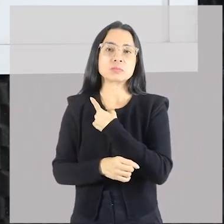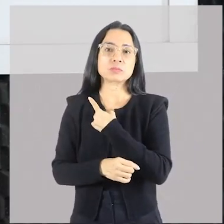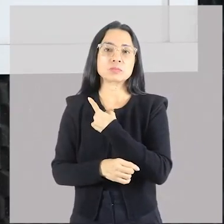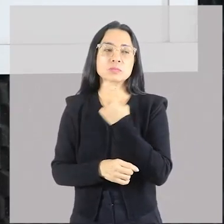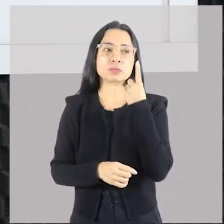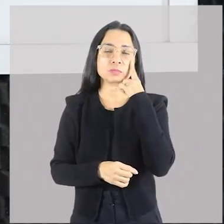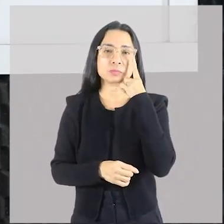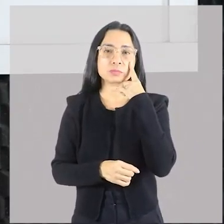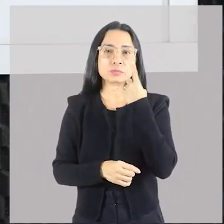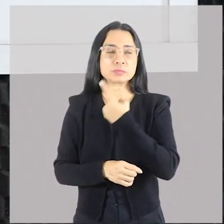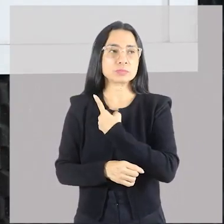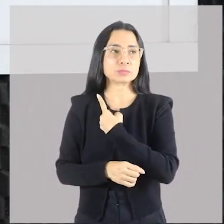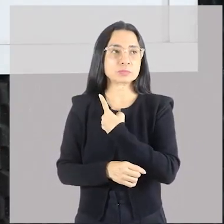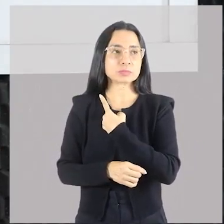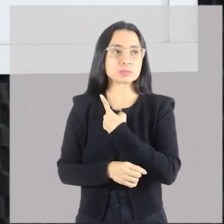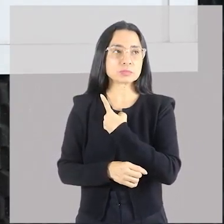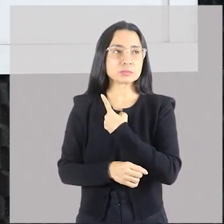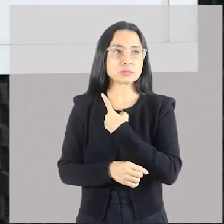uma circunferência aqui, ó,